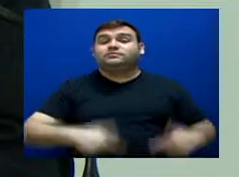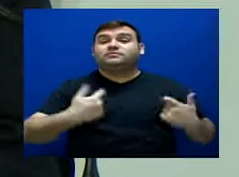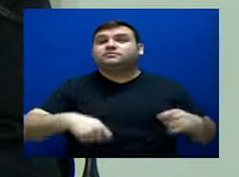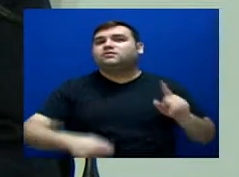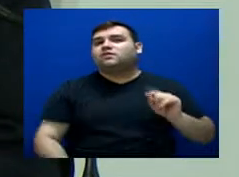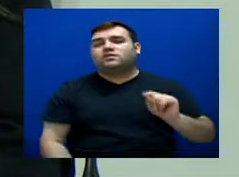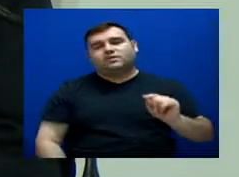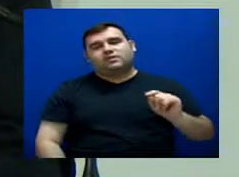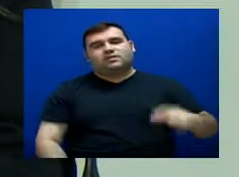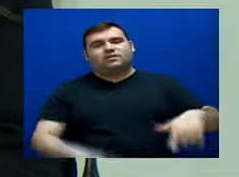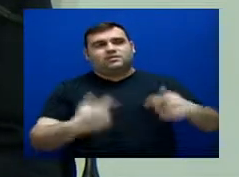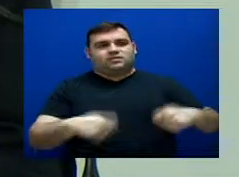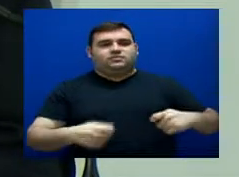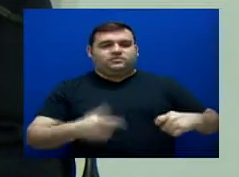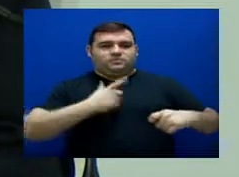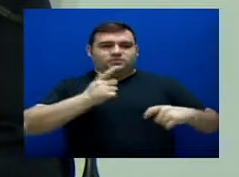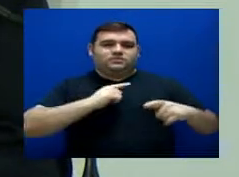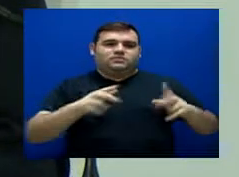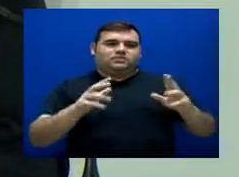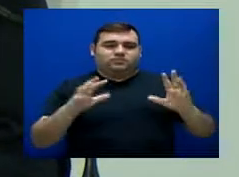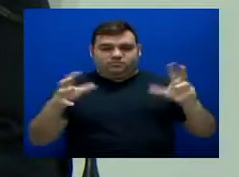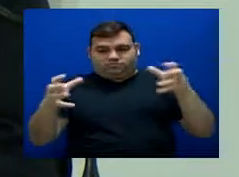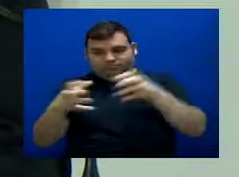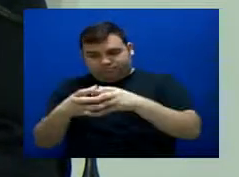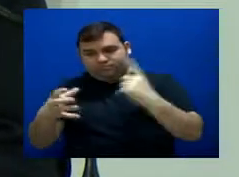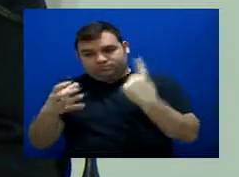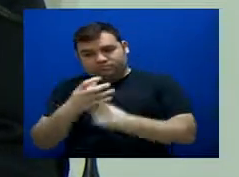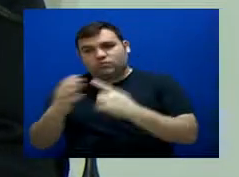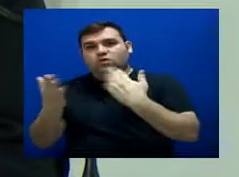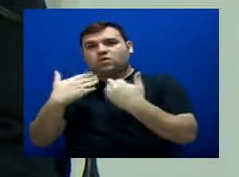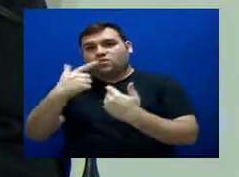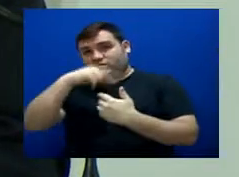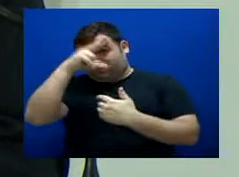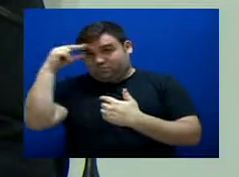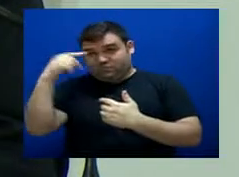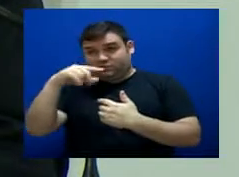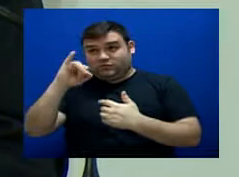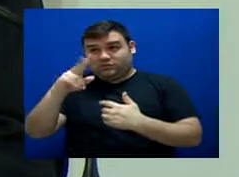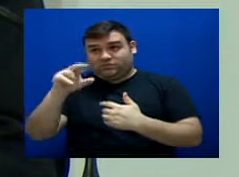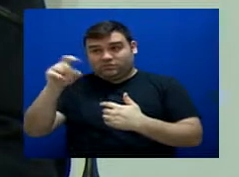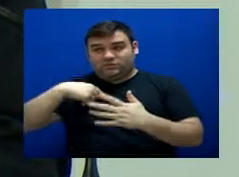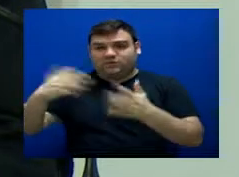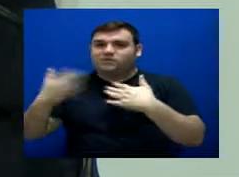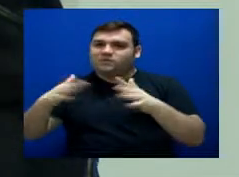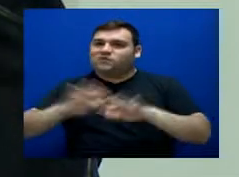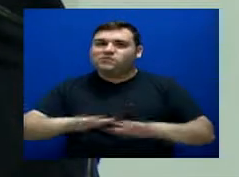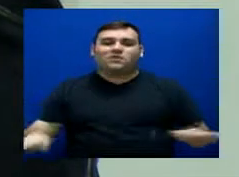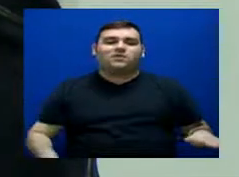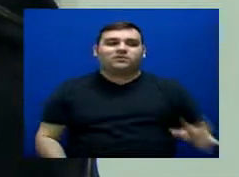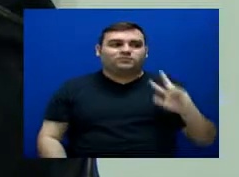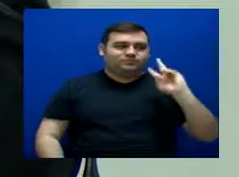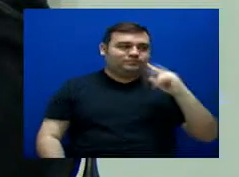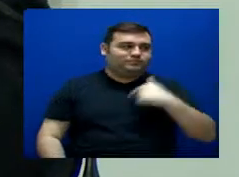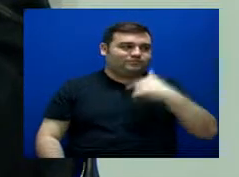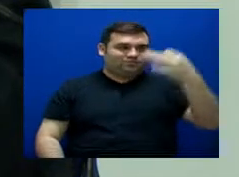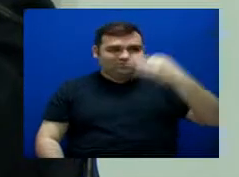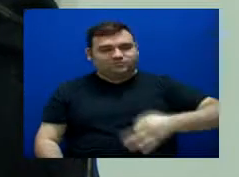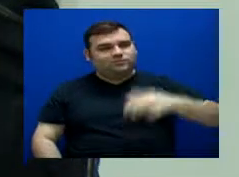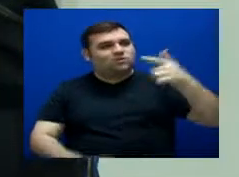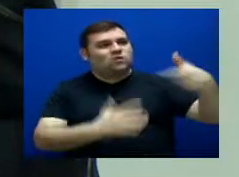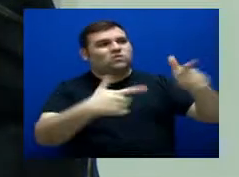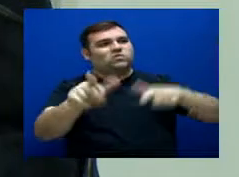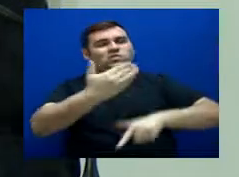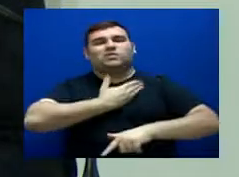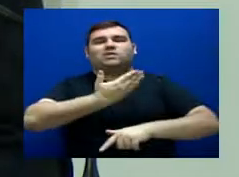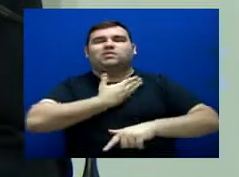ele deveria ter a humildade de ter se unido com o prefeito de Iperó e feito uma discussão com relação a isso. Então, este vereador, tenho certeza que os demais